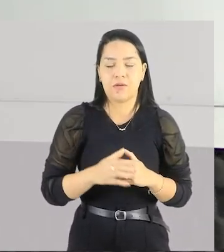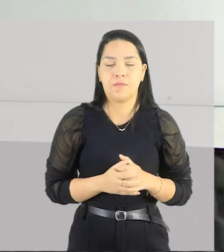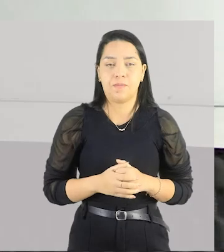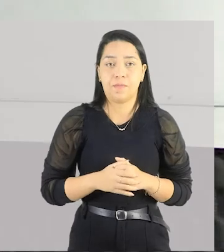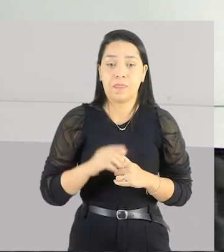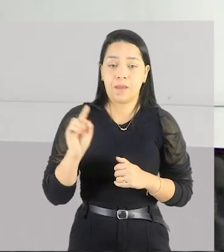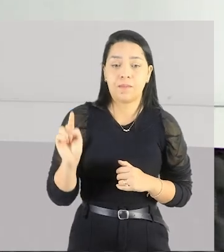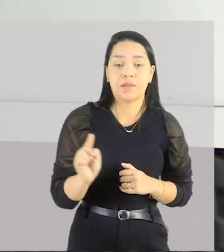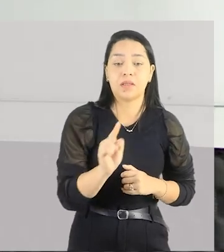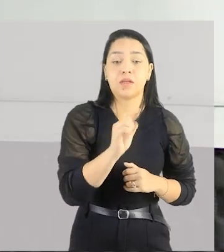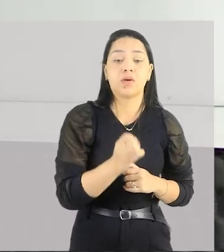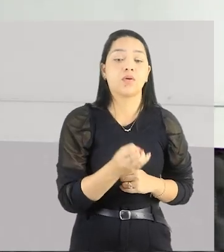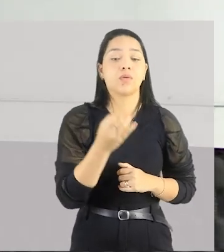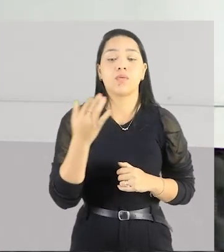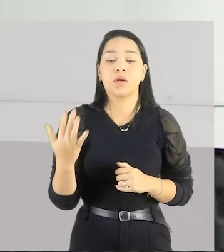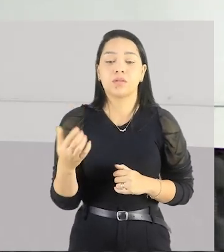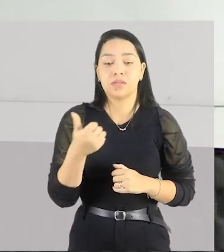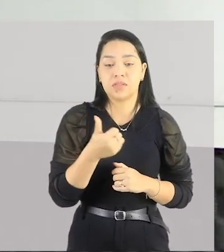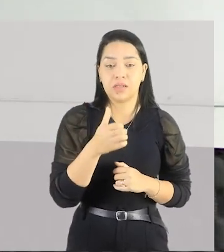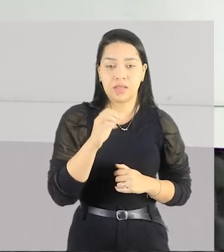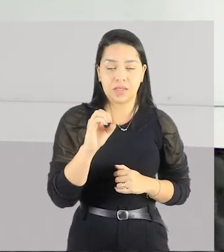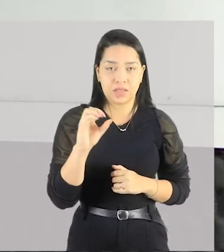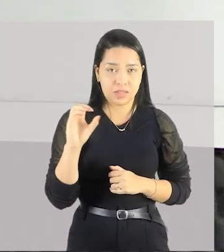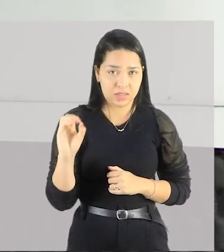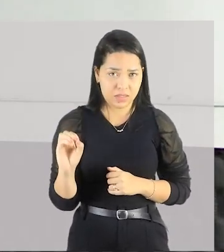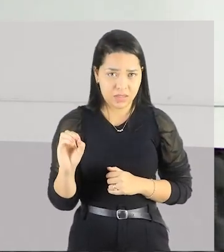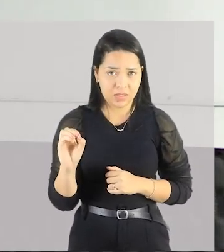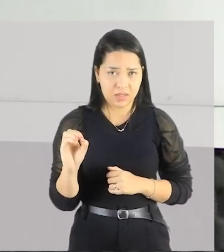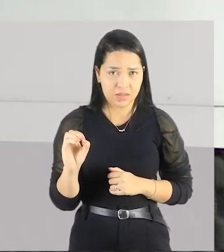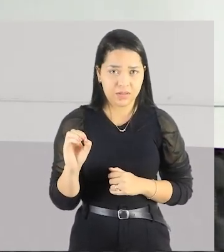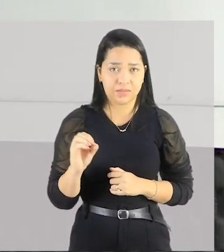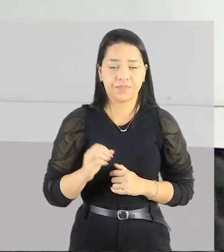o andarilho vai ser quanto? Vai ser 100